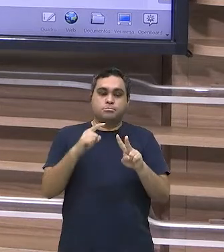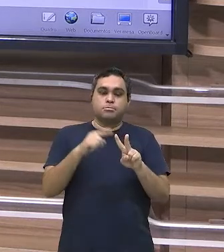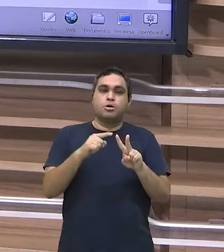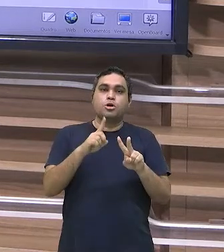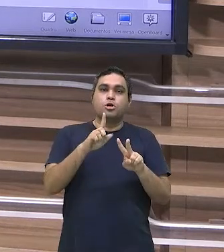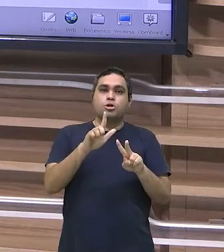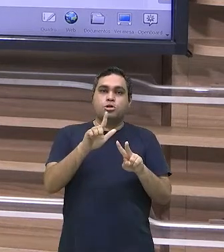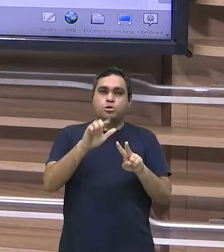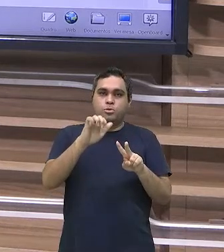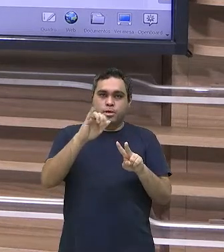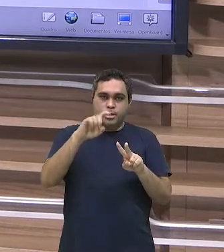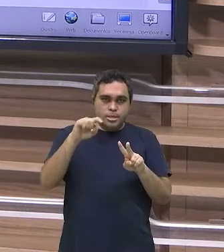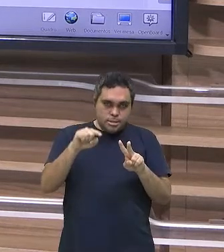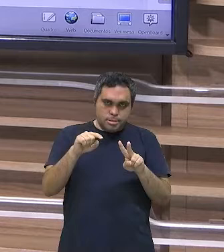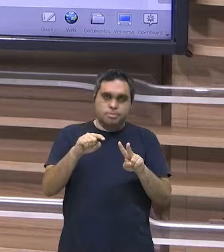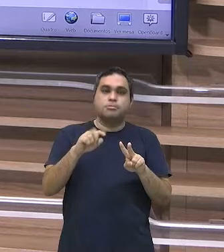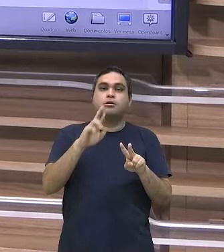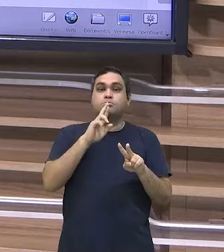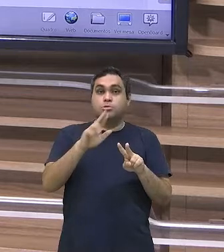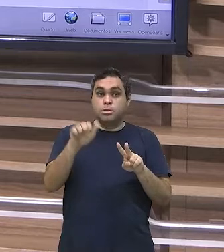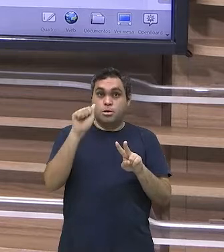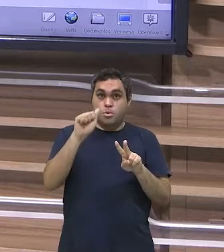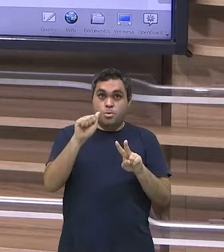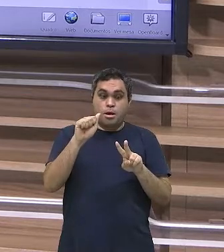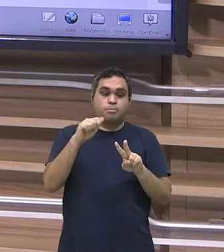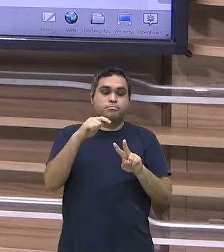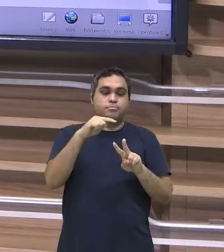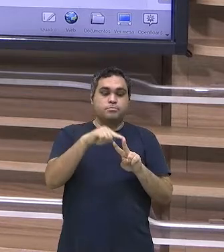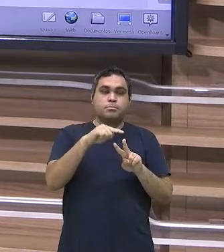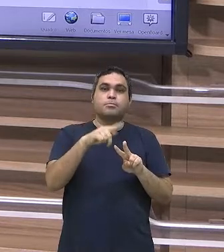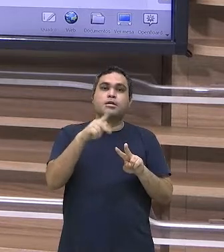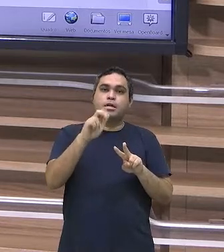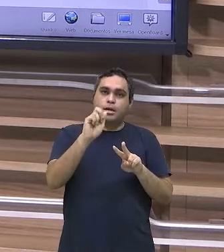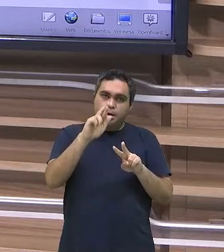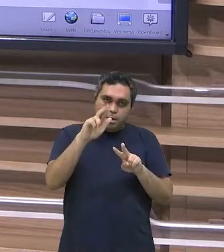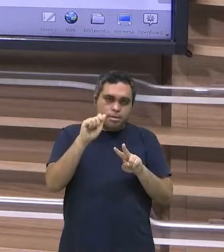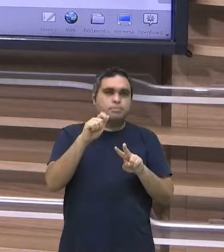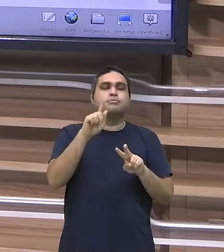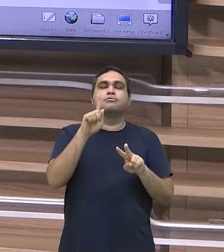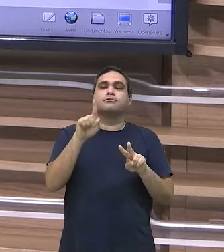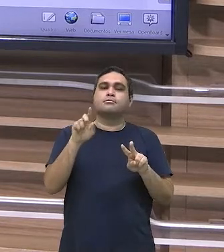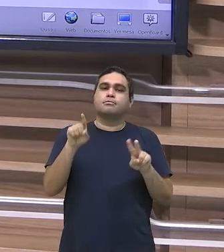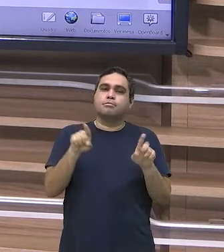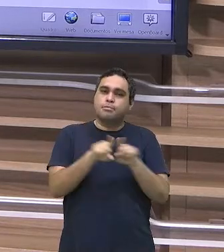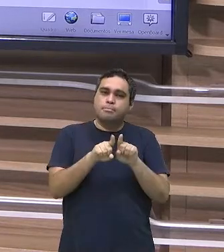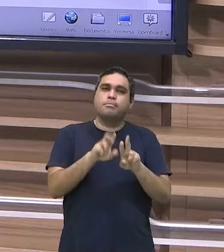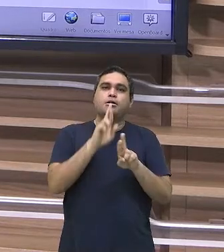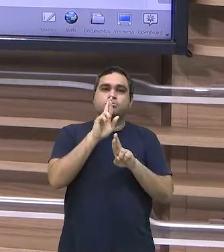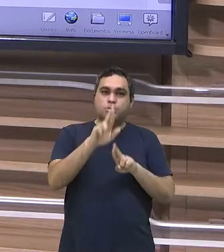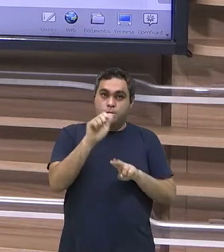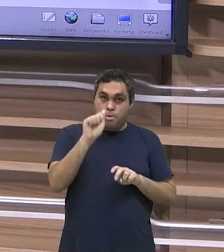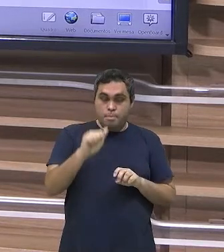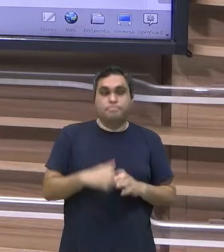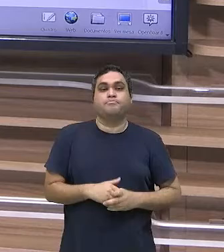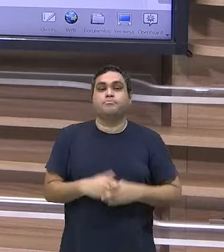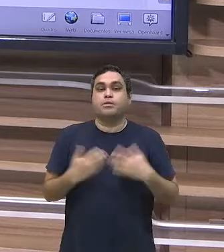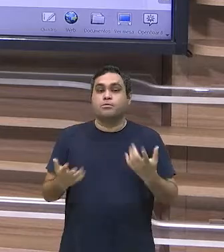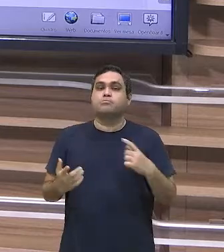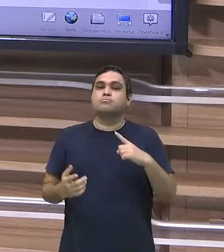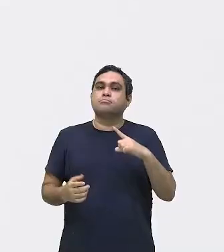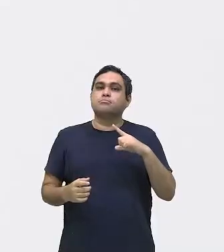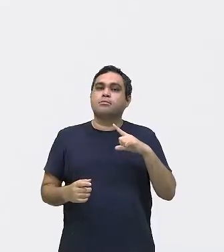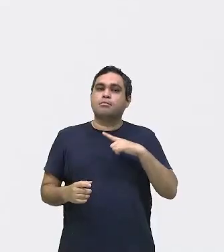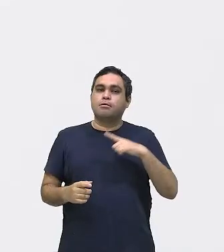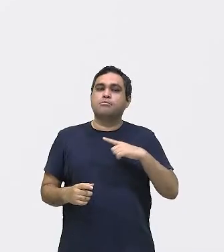letra A, e a Kiara também colocou questão 14, letra A. Então, vamos aí às alternativas, né? Eu